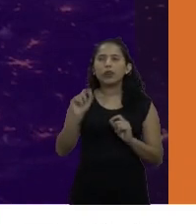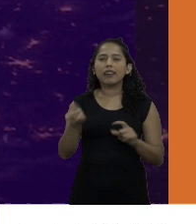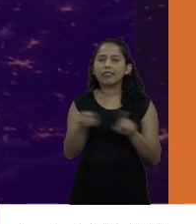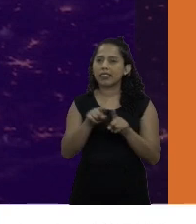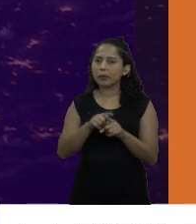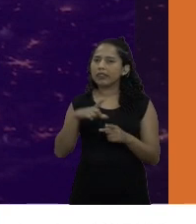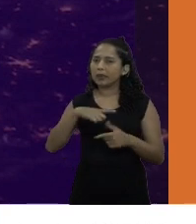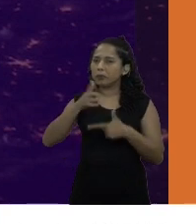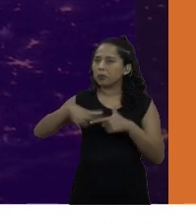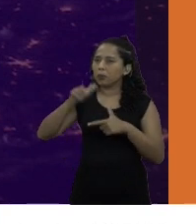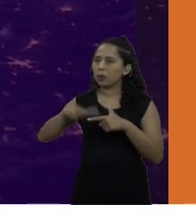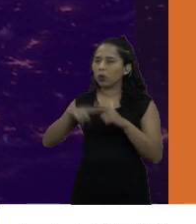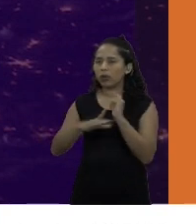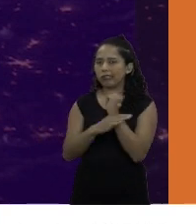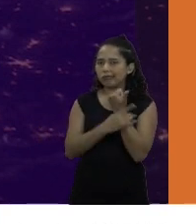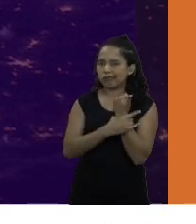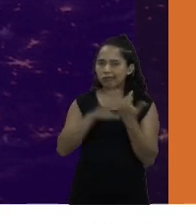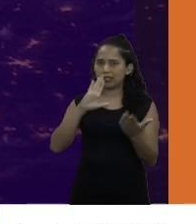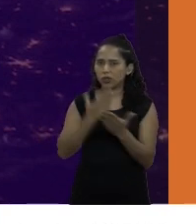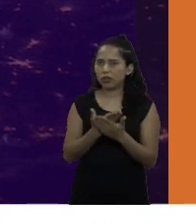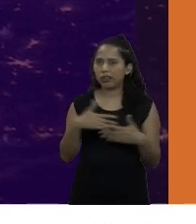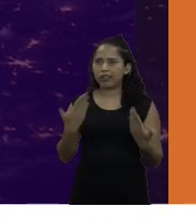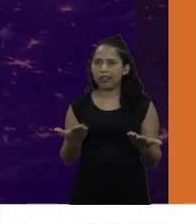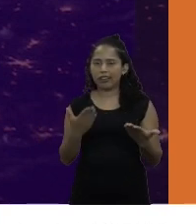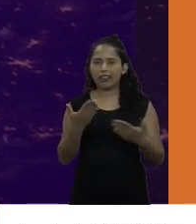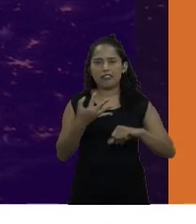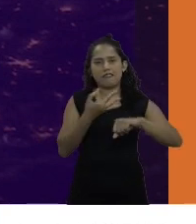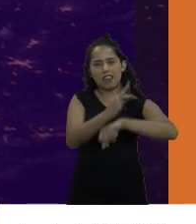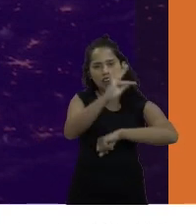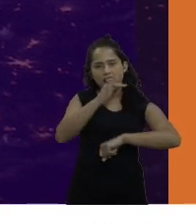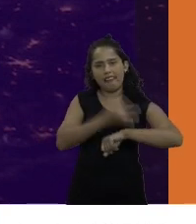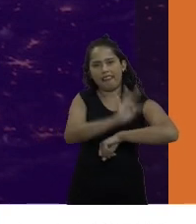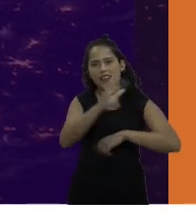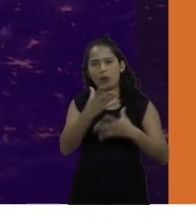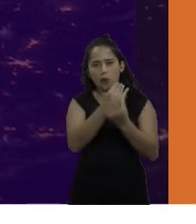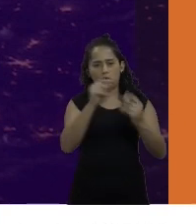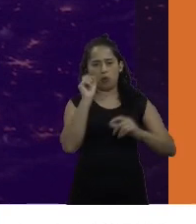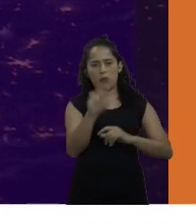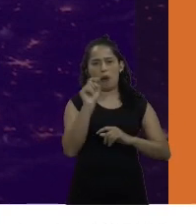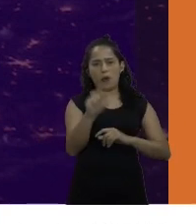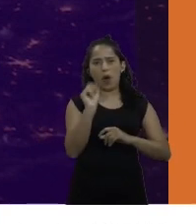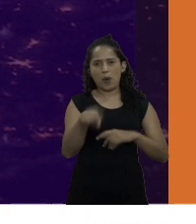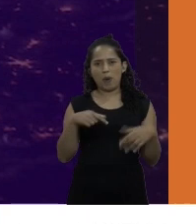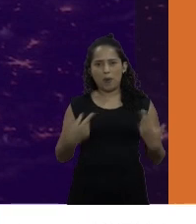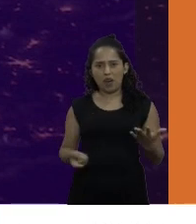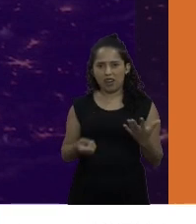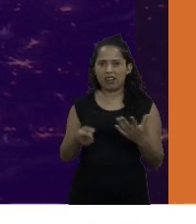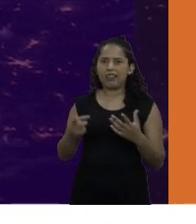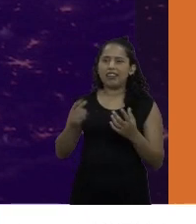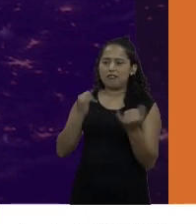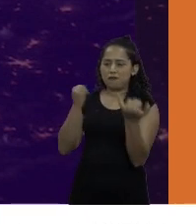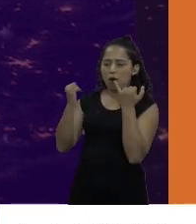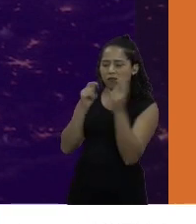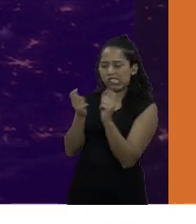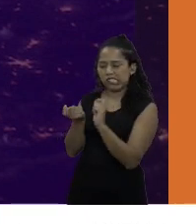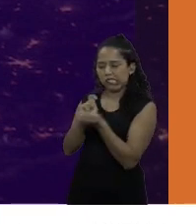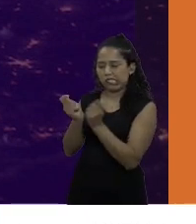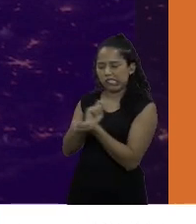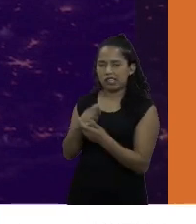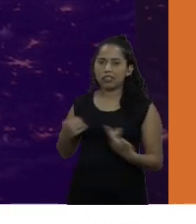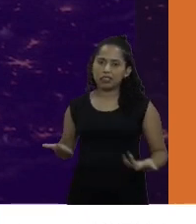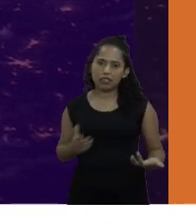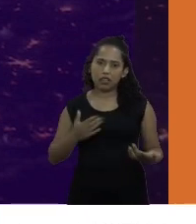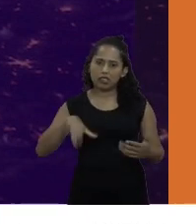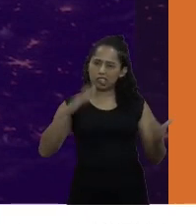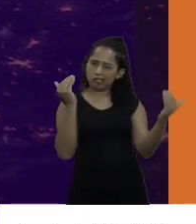credibilidade, fake news, clickbaits, né? Muita coisa para você clicar, manipulação da informação. Então, a gente está vivendo um tempo